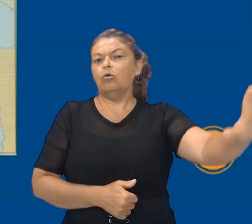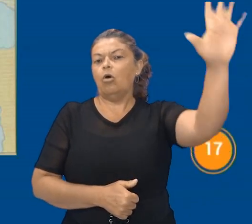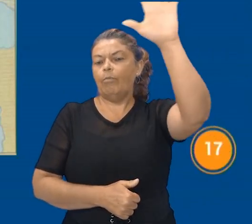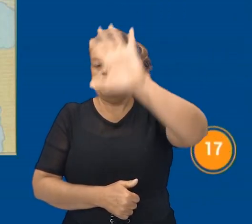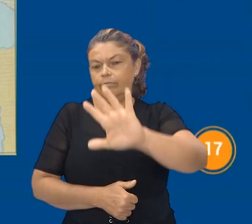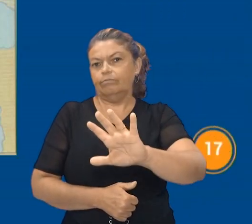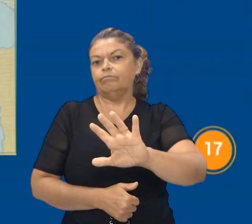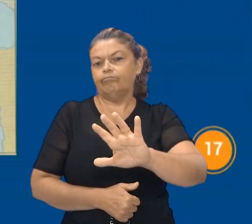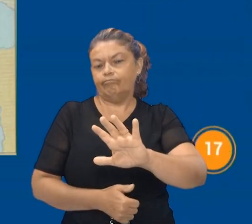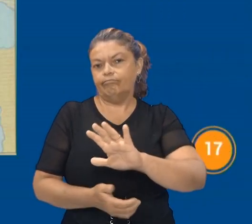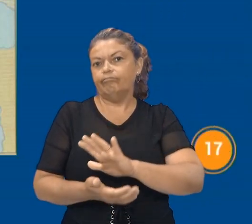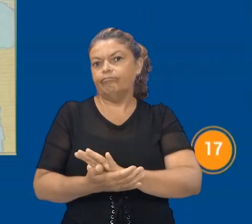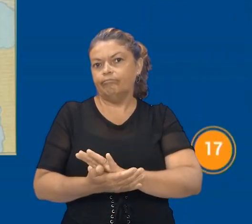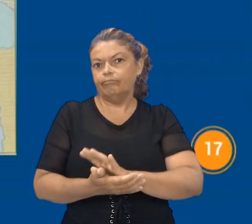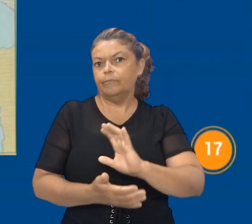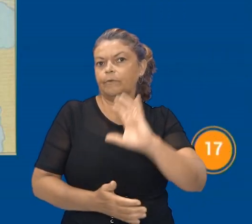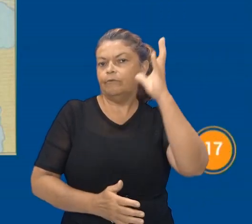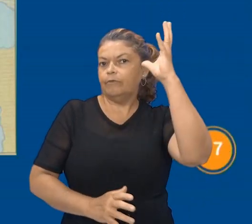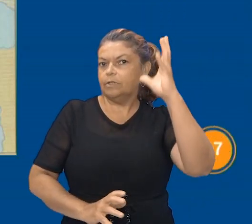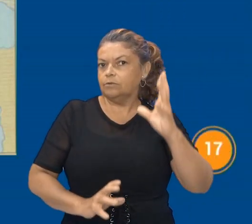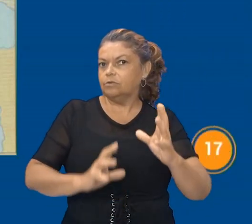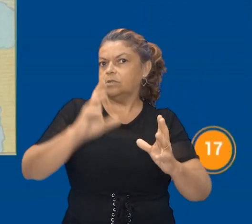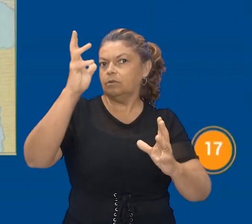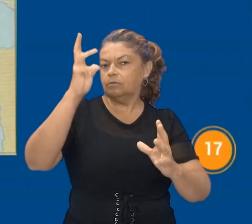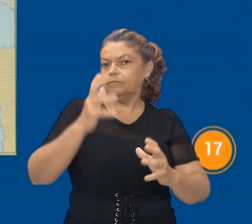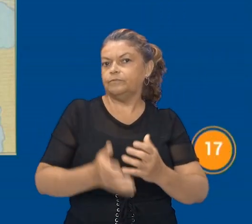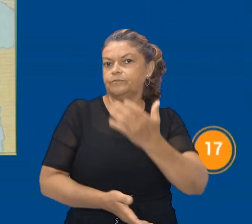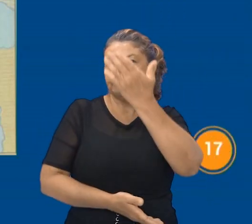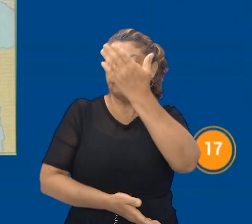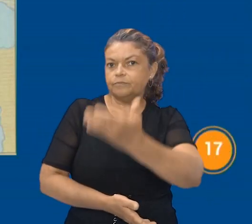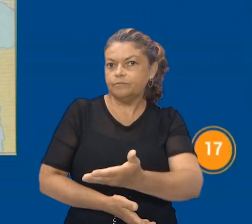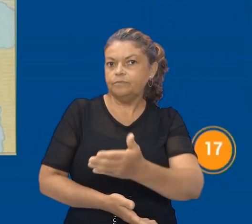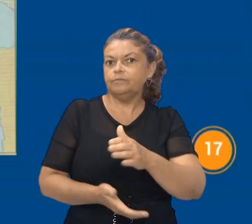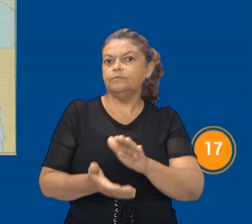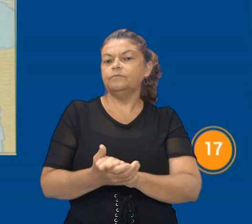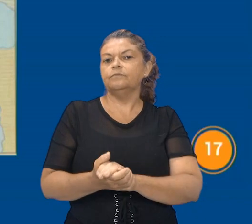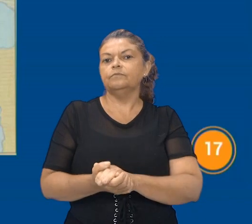depois vai surgir dos francos, que vocês viram lá, dos